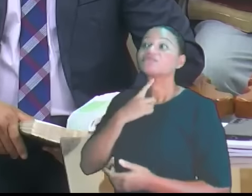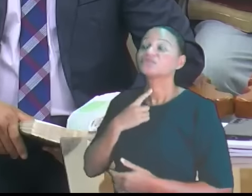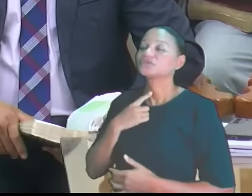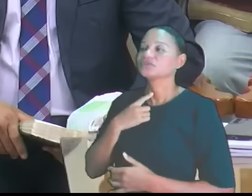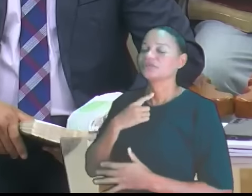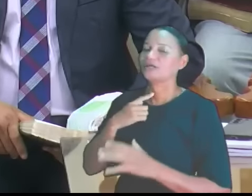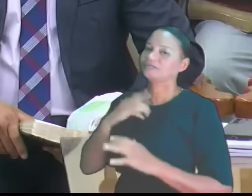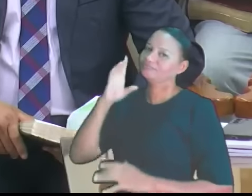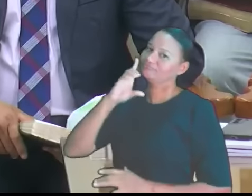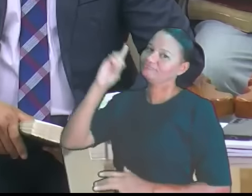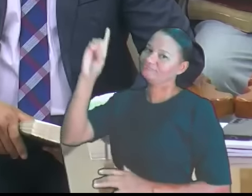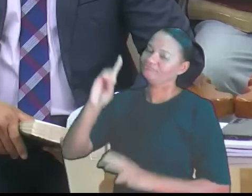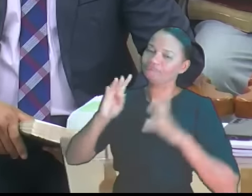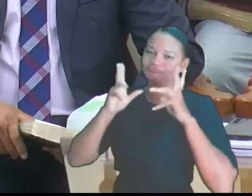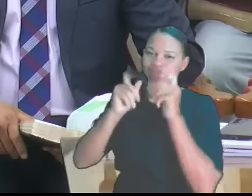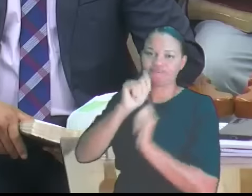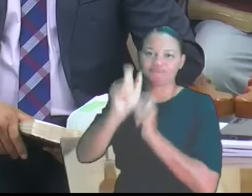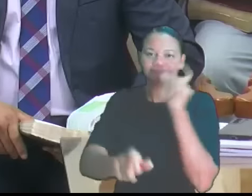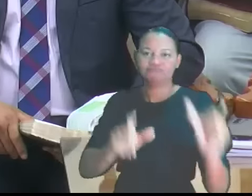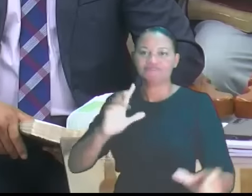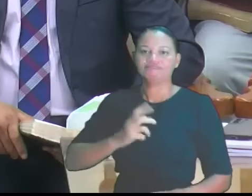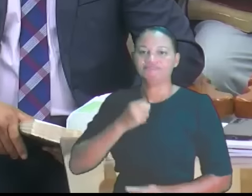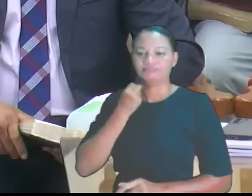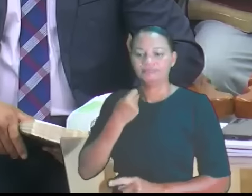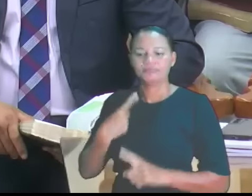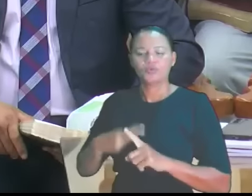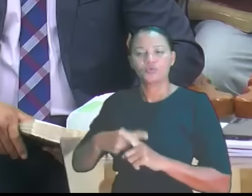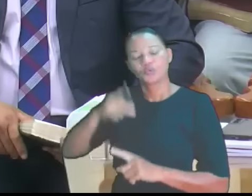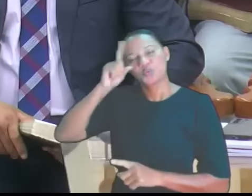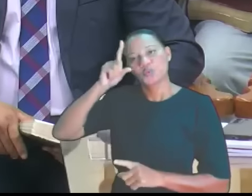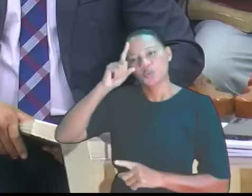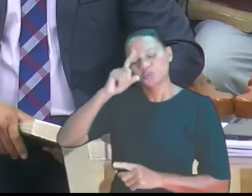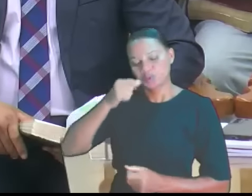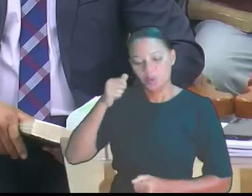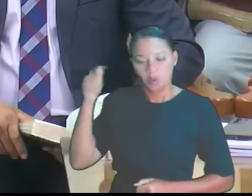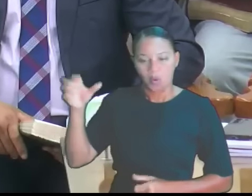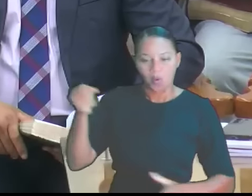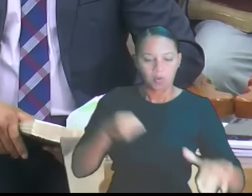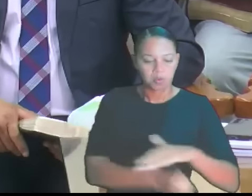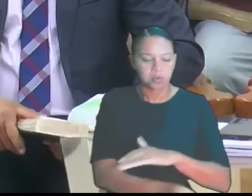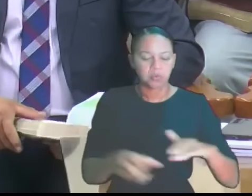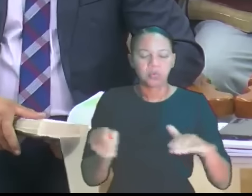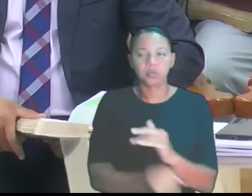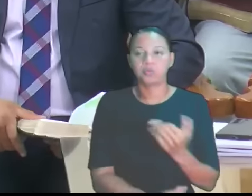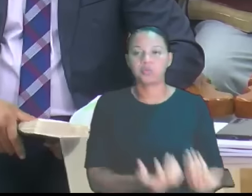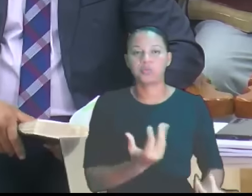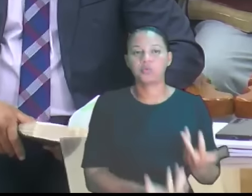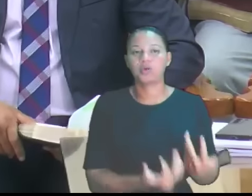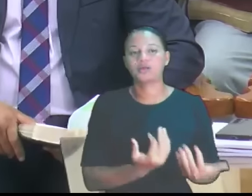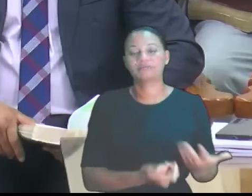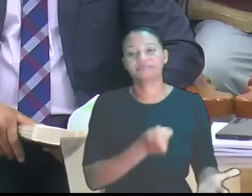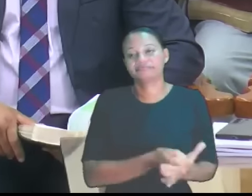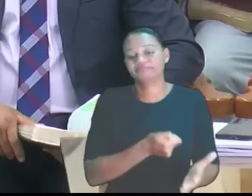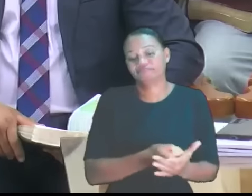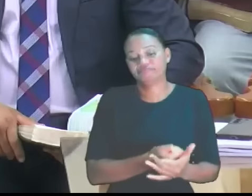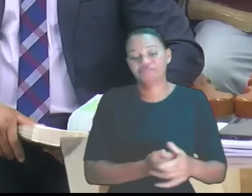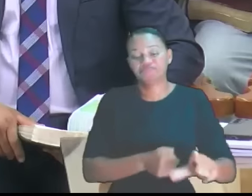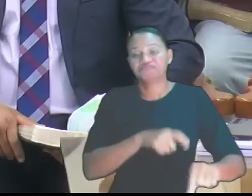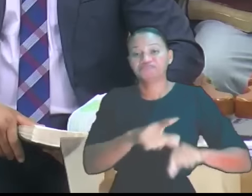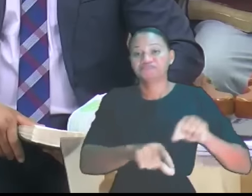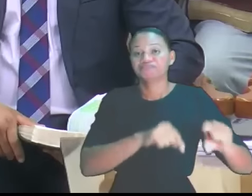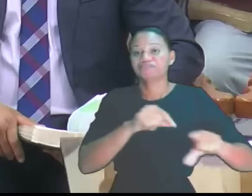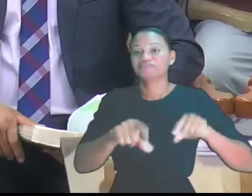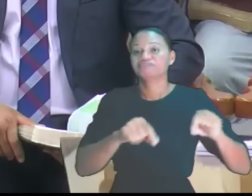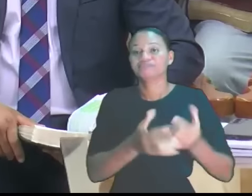se salve. E por que tem gente indo para o inferno todo dia? Porque é vontade condicional. Tem uma condição para que